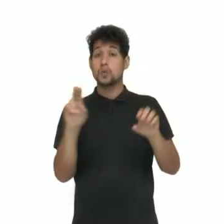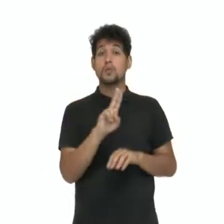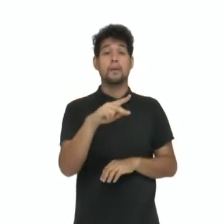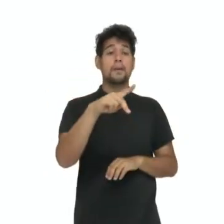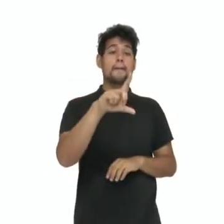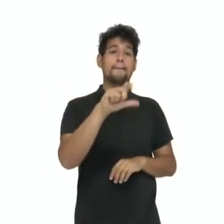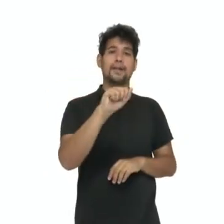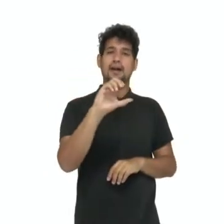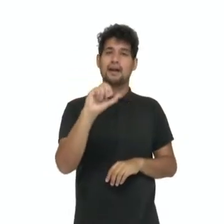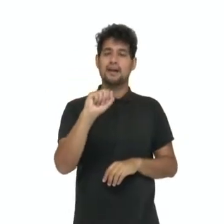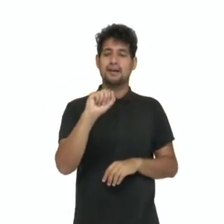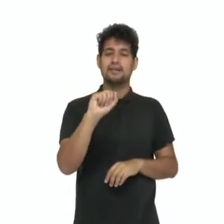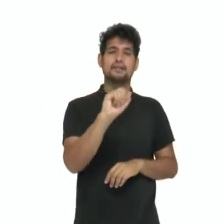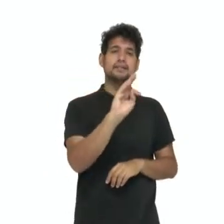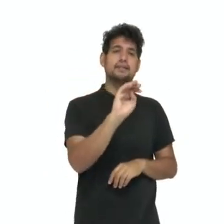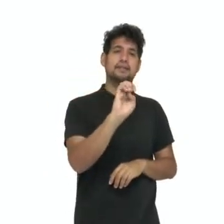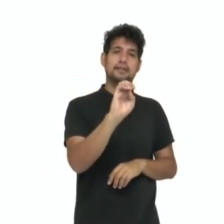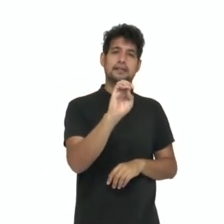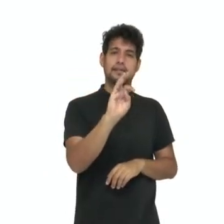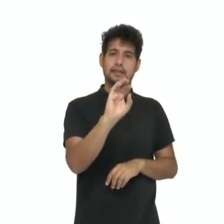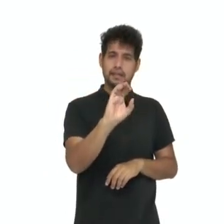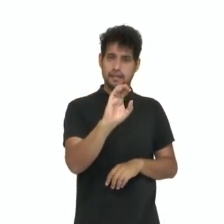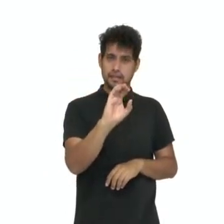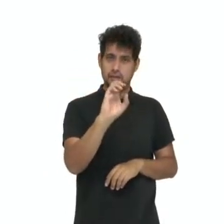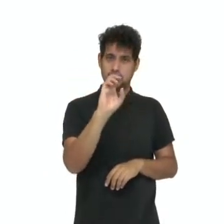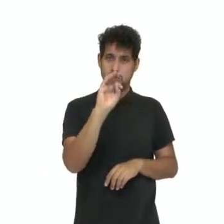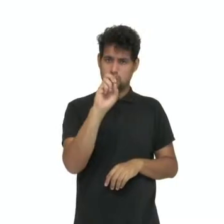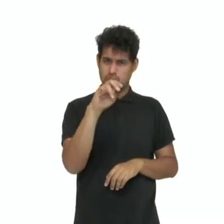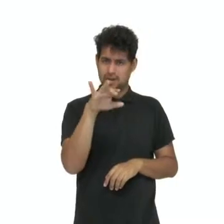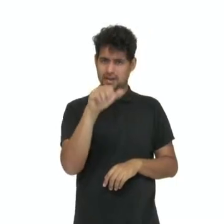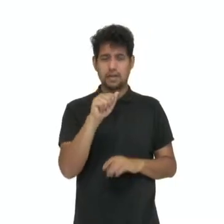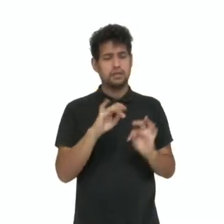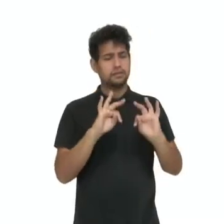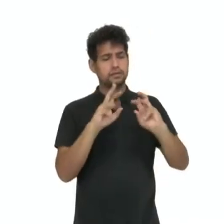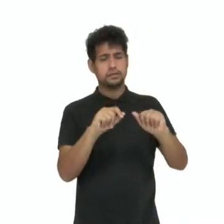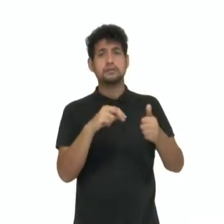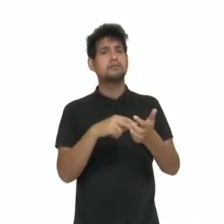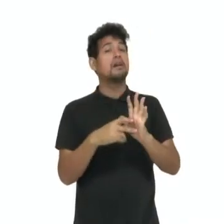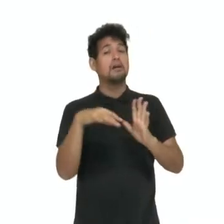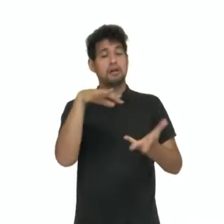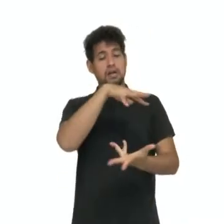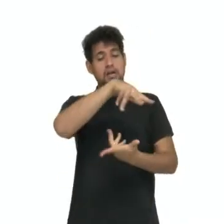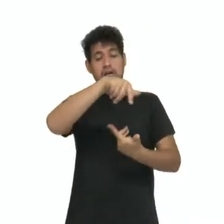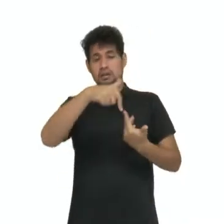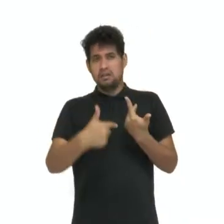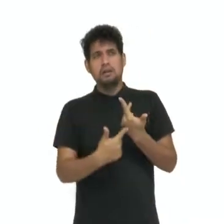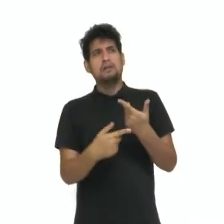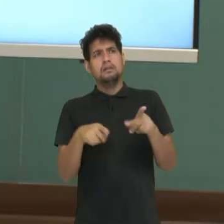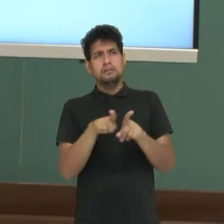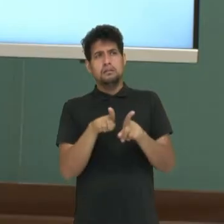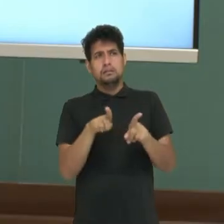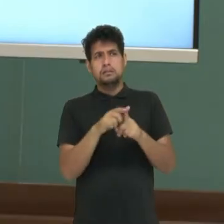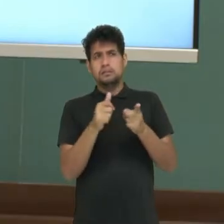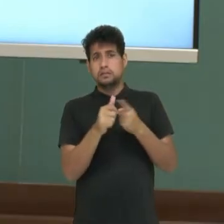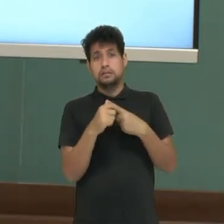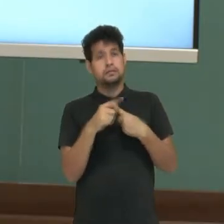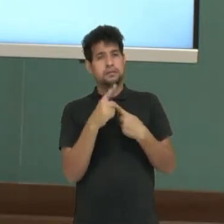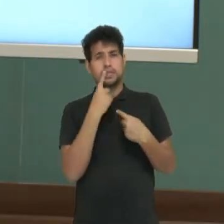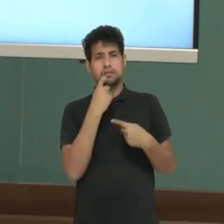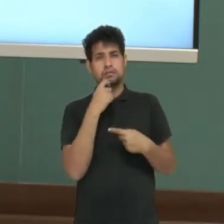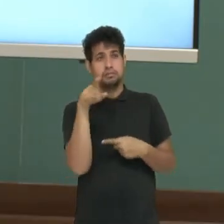toda a Pangeia, ok? E aqui está a porção do que hoje corresponde à Antártida, ok? Dentro desse primeiro círculo vermelho.